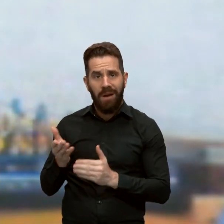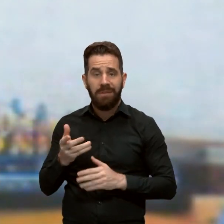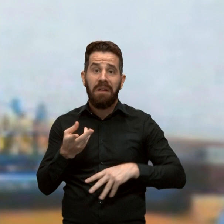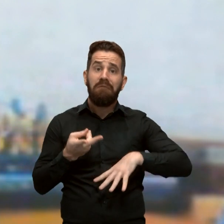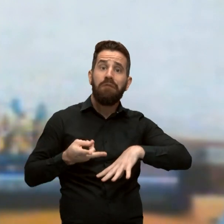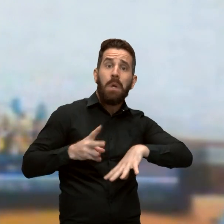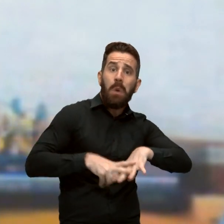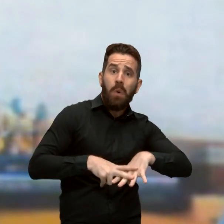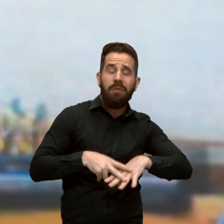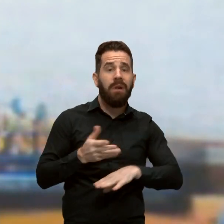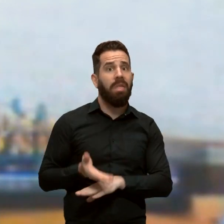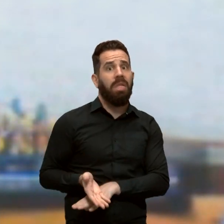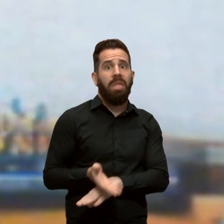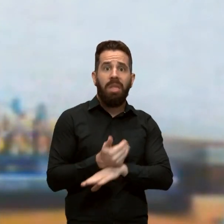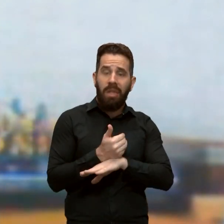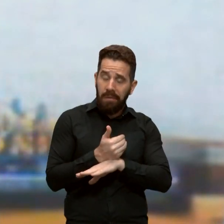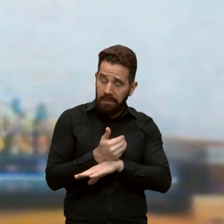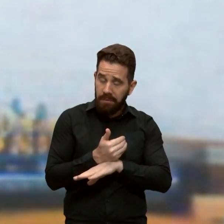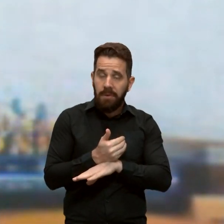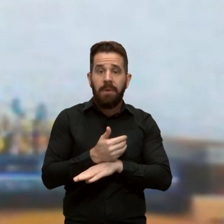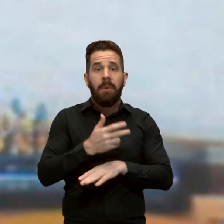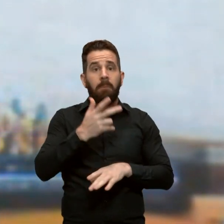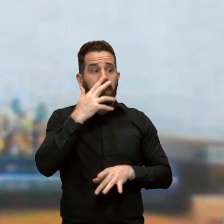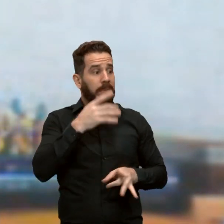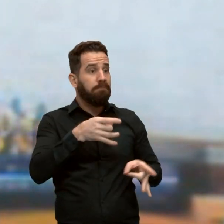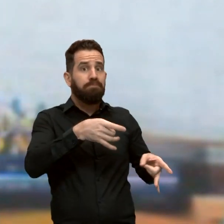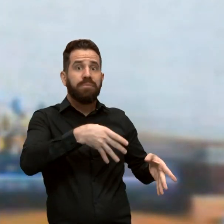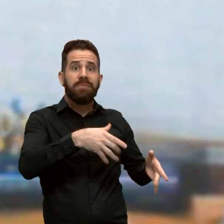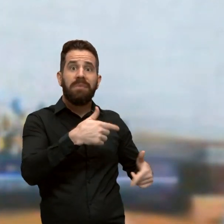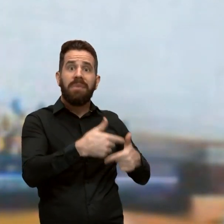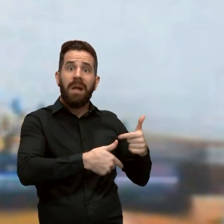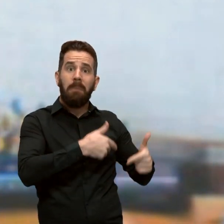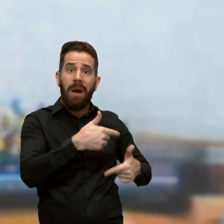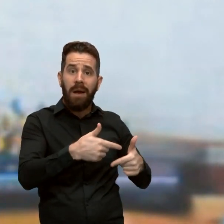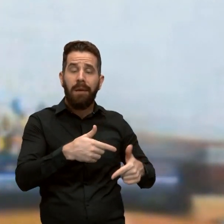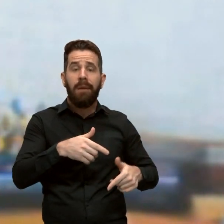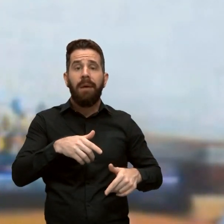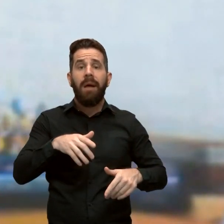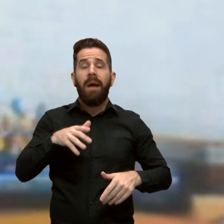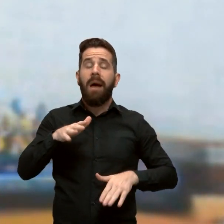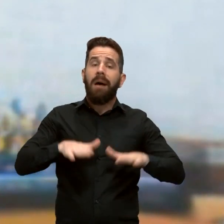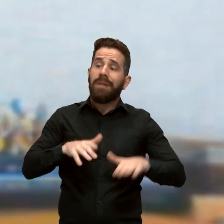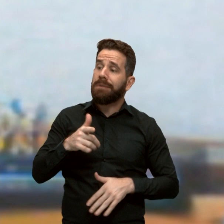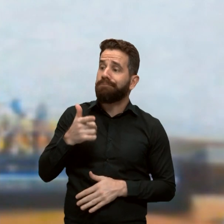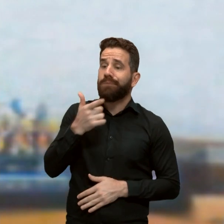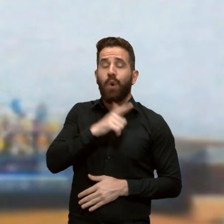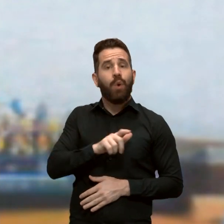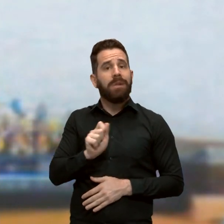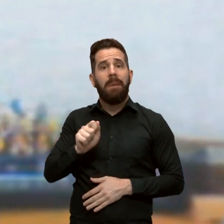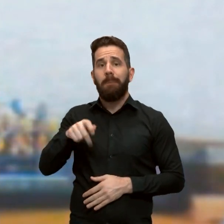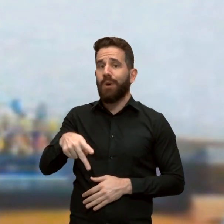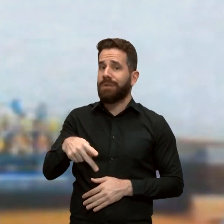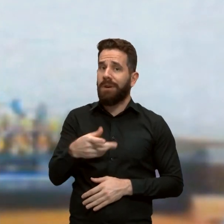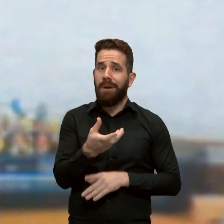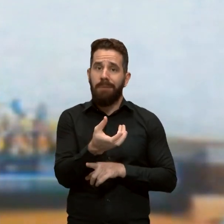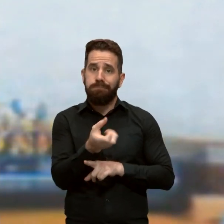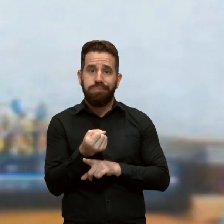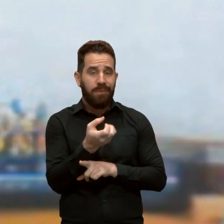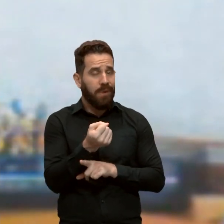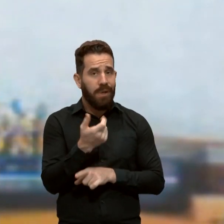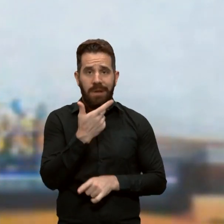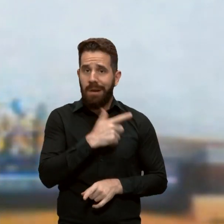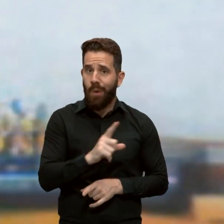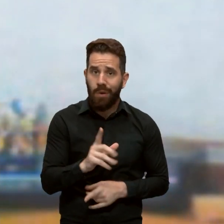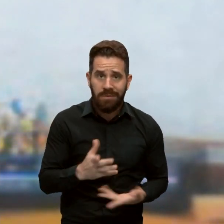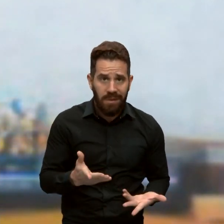o trabalho, saem do trabalho, com isso a aposentadoria, os seus proventos na aposentadoria, eles diminuem,